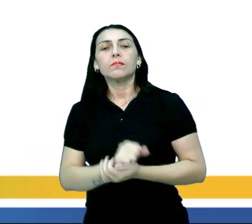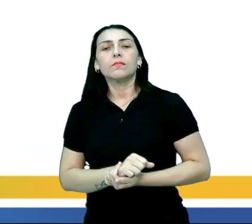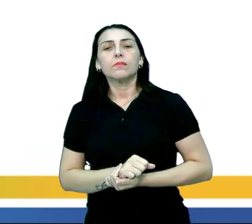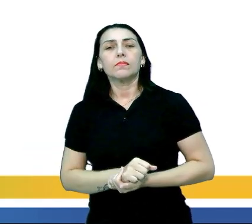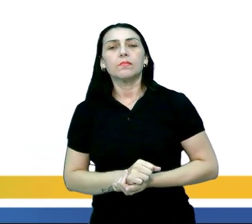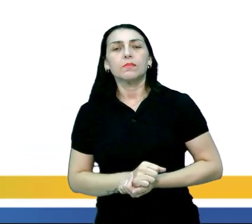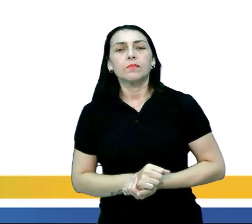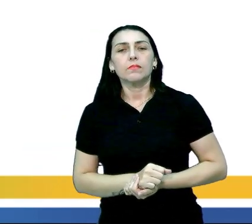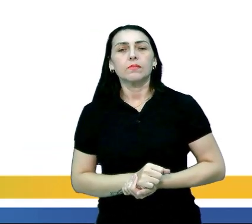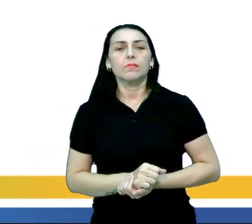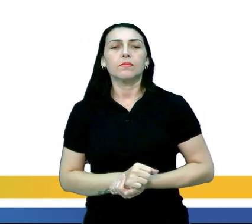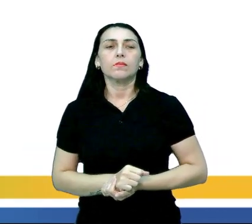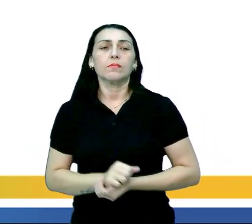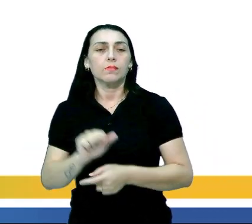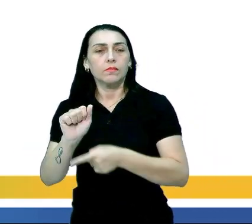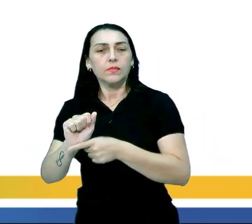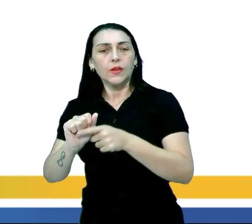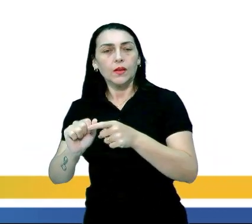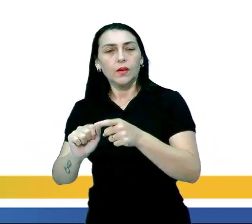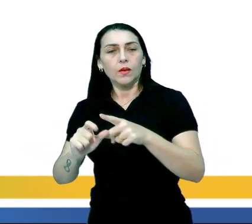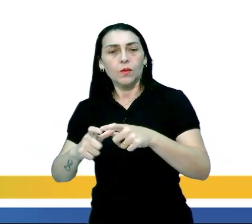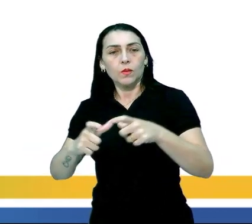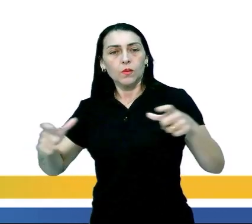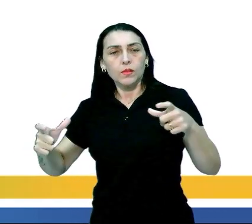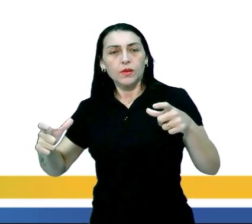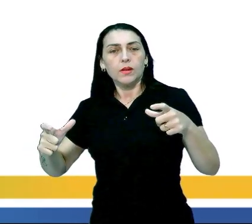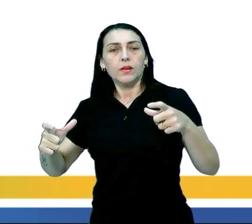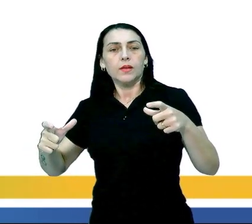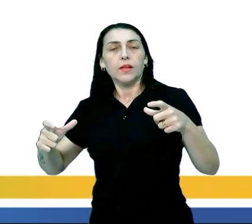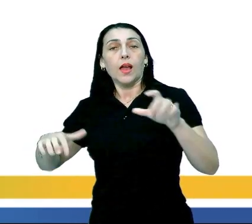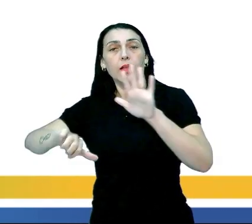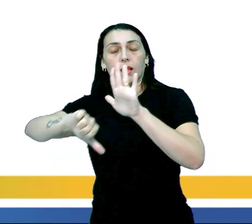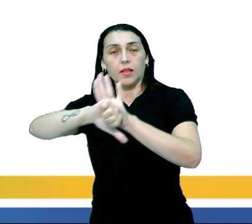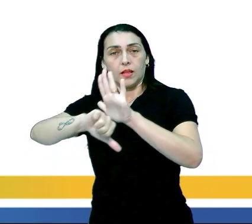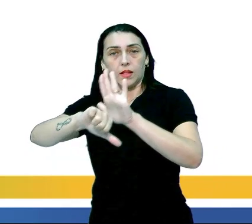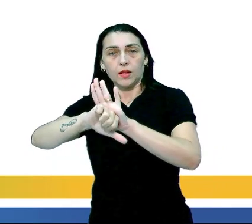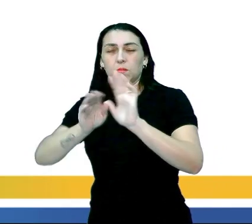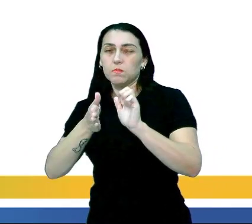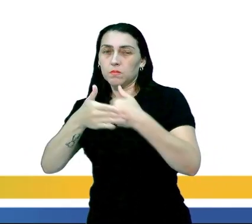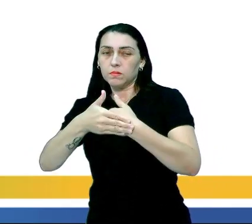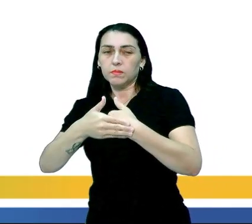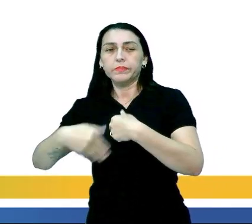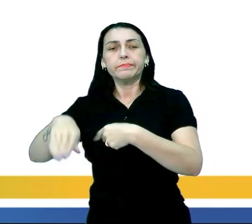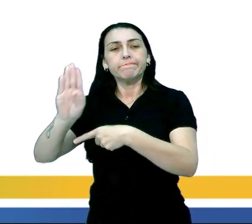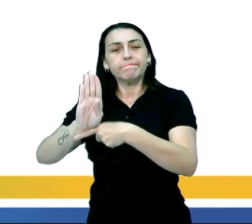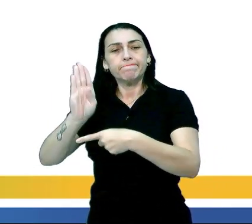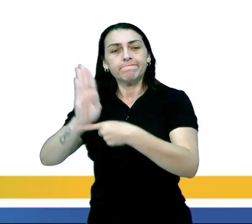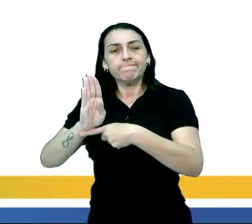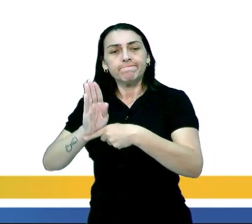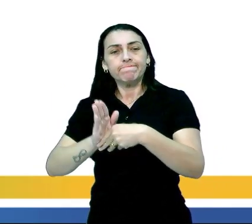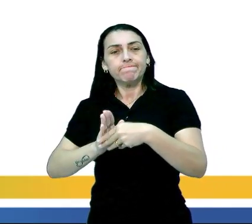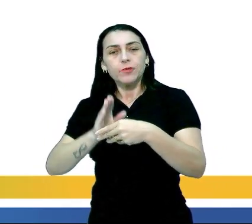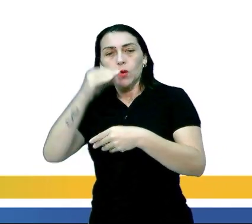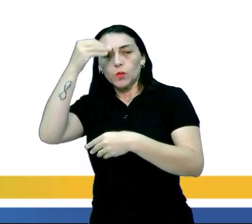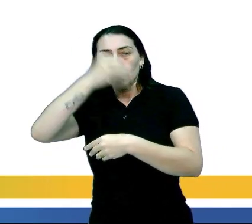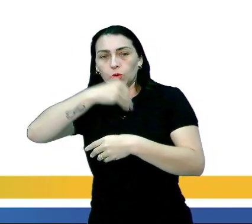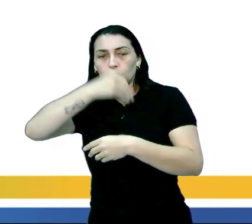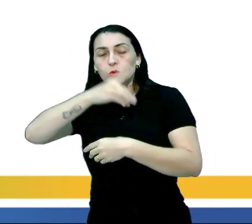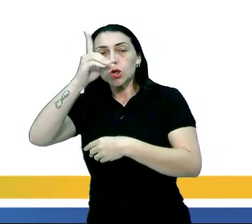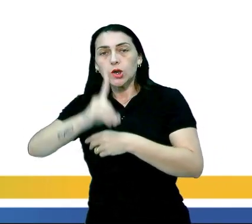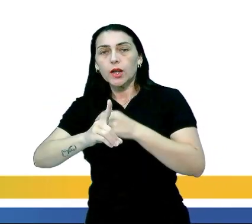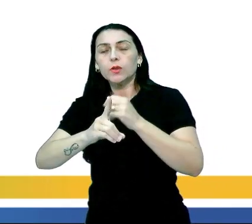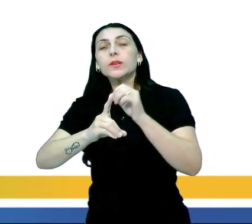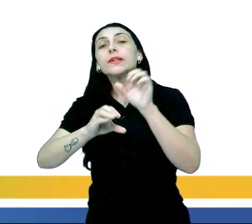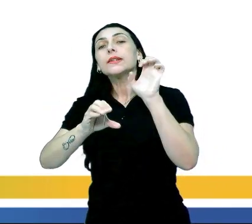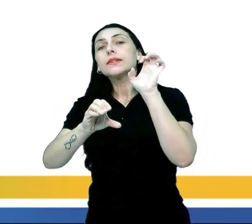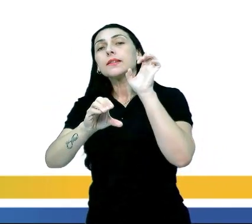ou a. Letra A, aumento da impunidade criminal. B, enfraquecimento